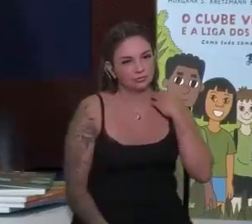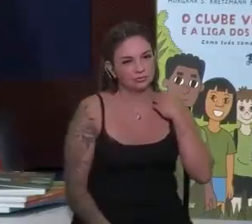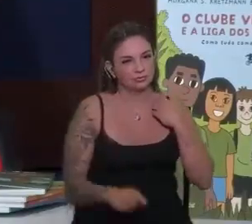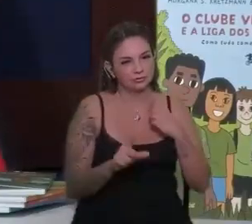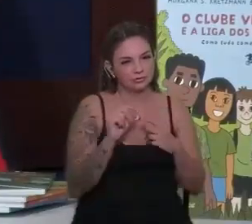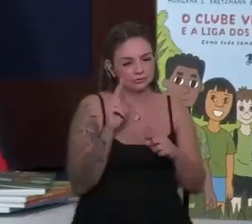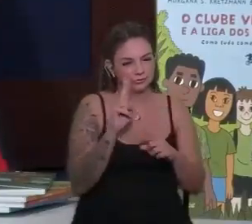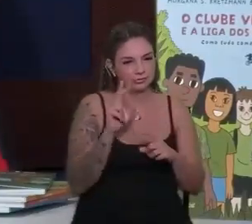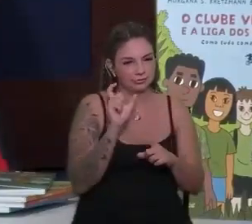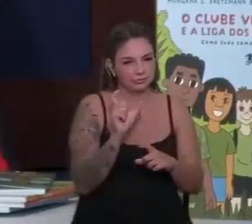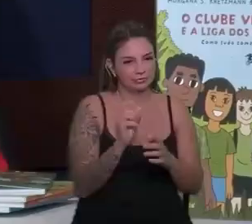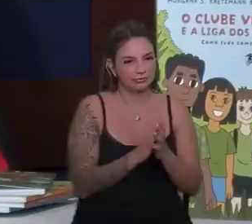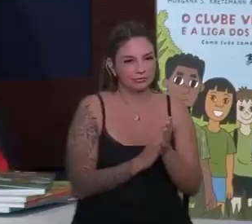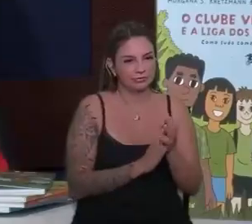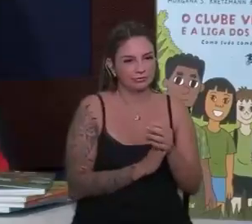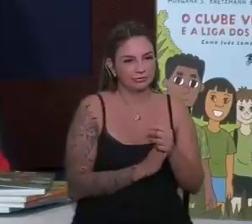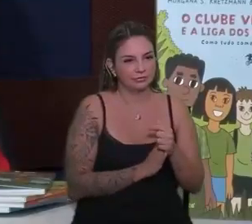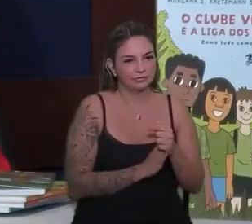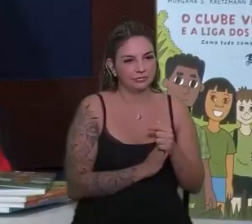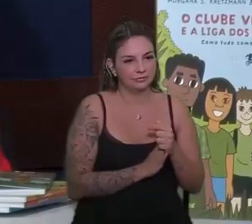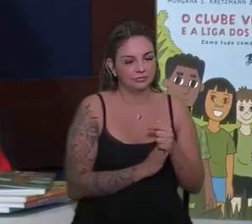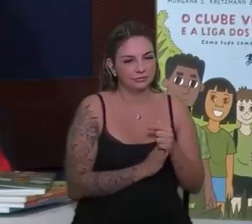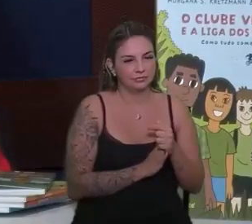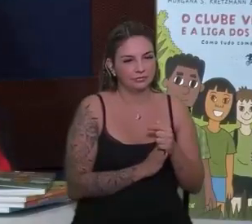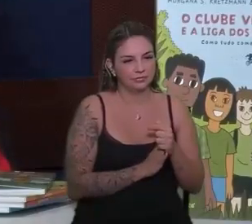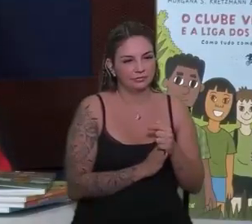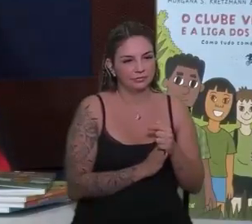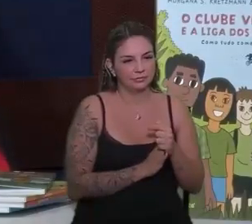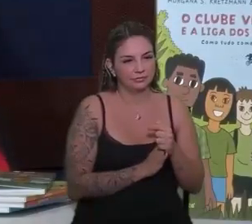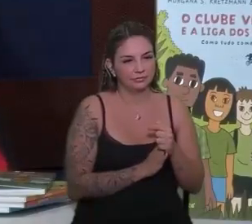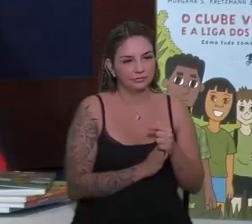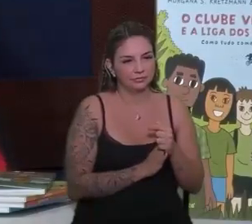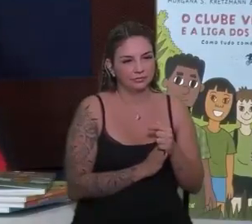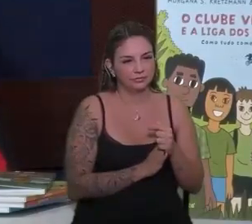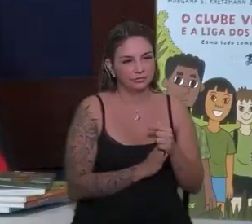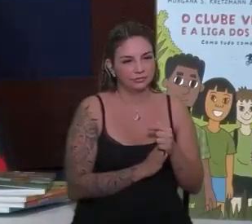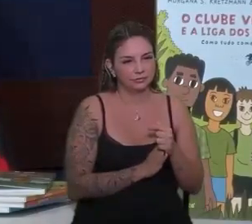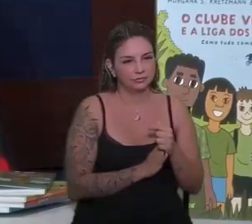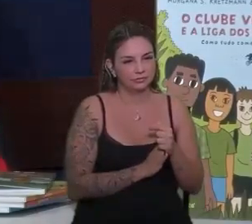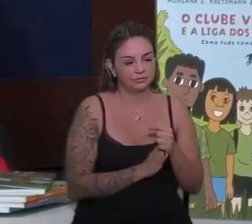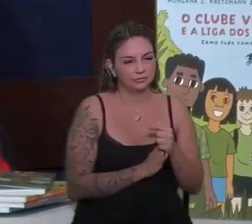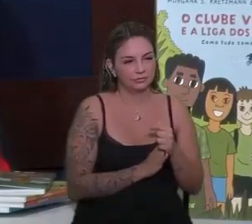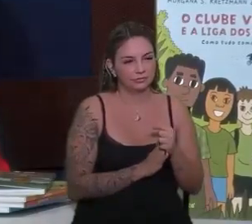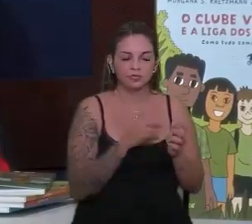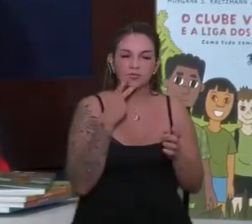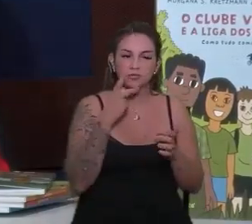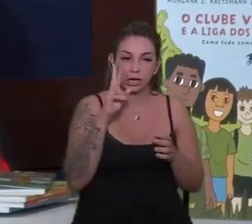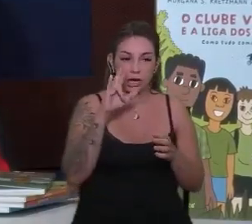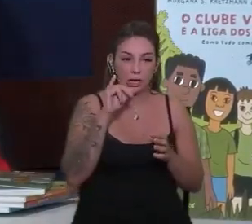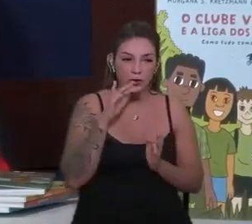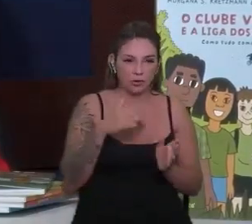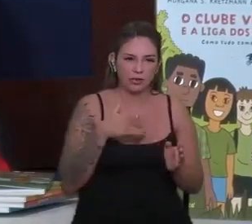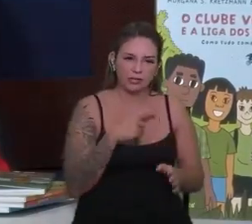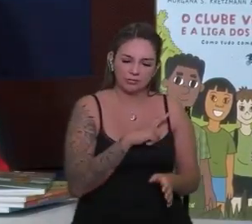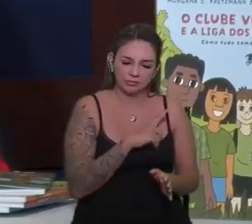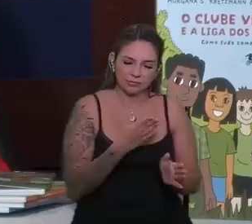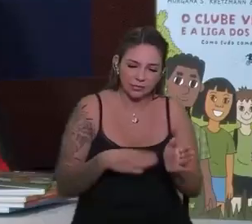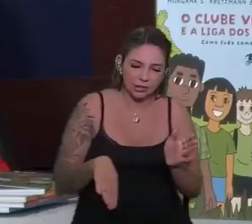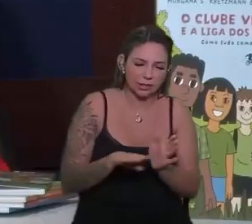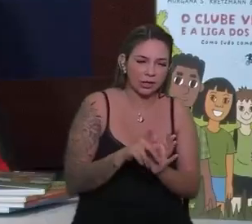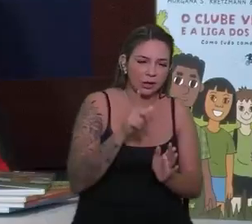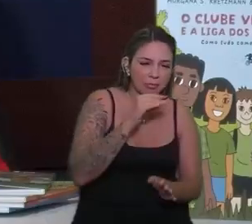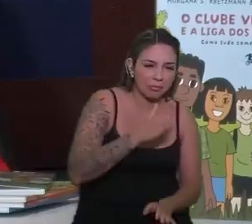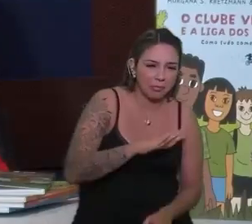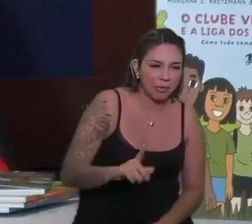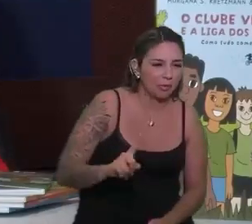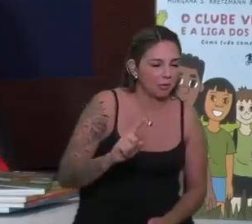preferi usar as palavras mesmo. Ele depois de um périplo, né, ele fala assim, eu tenho que chegar ao mar